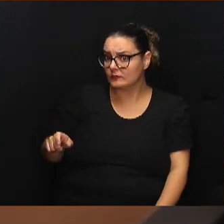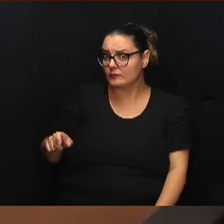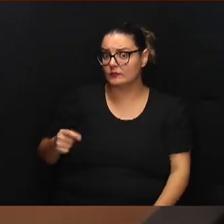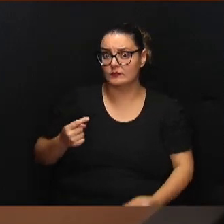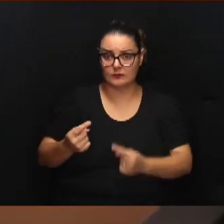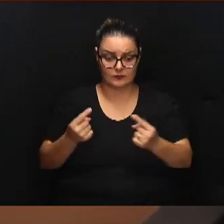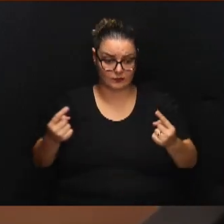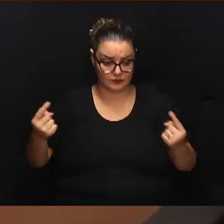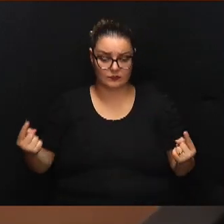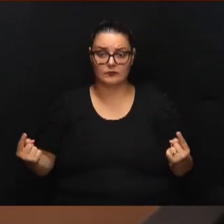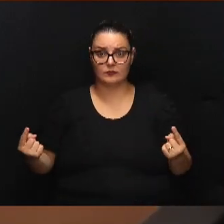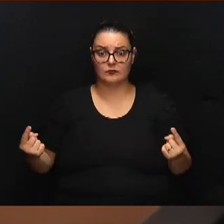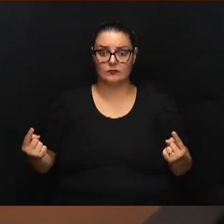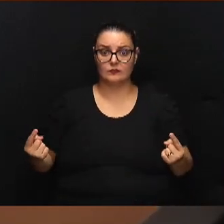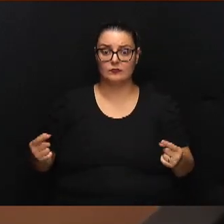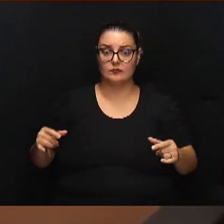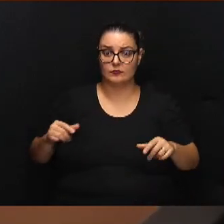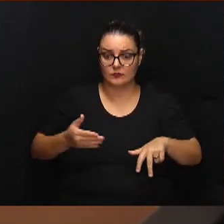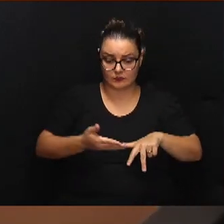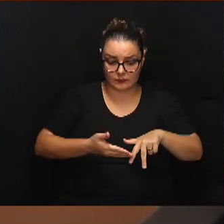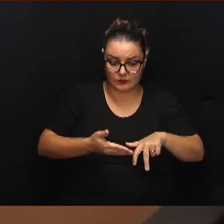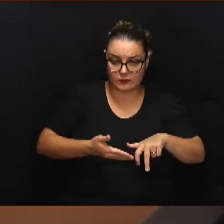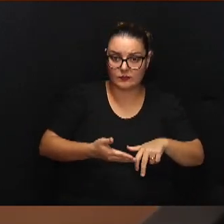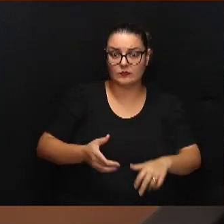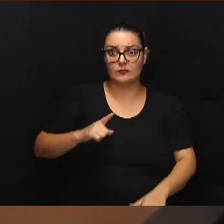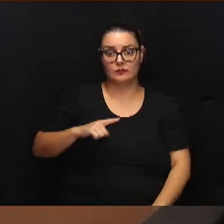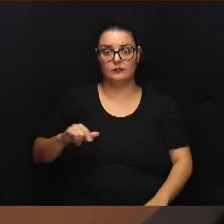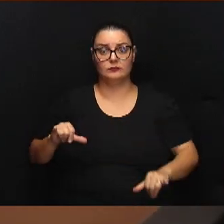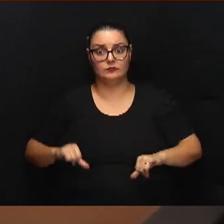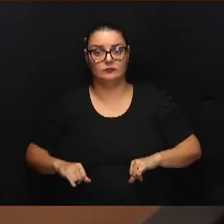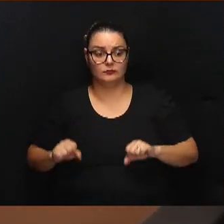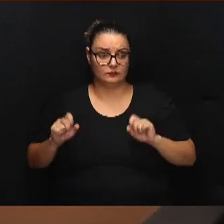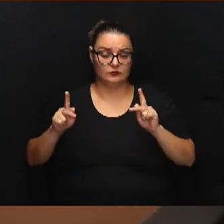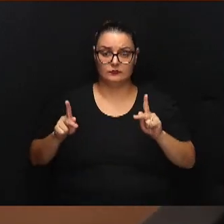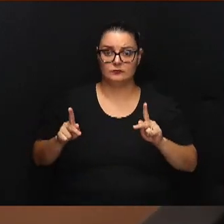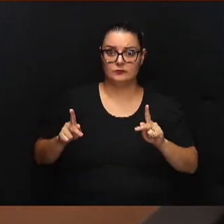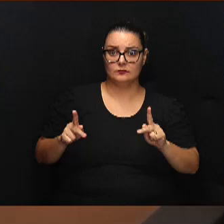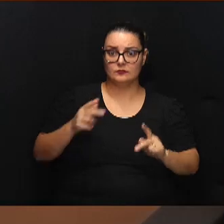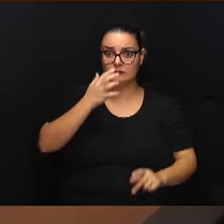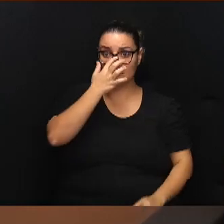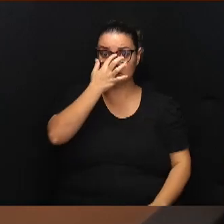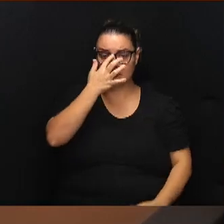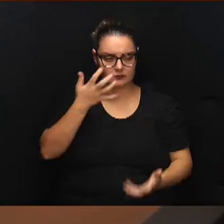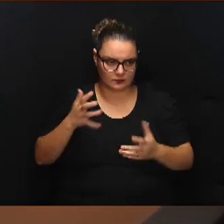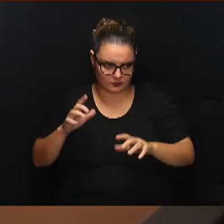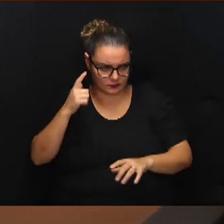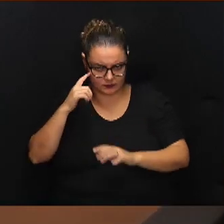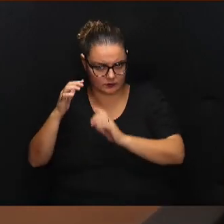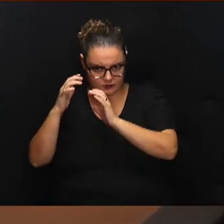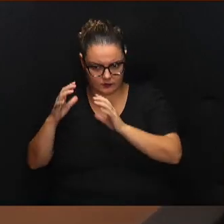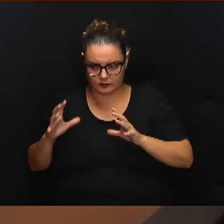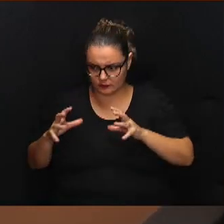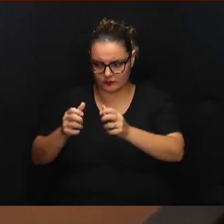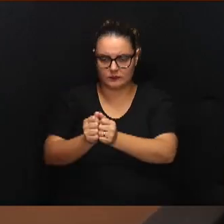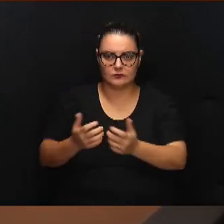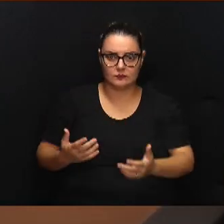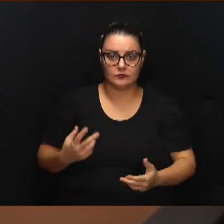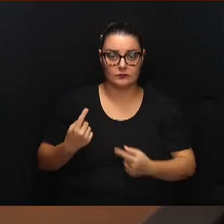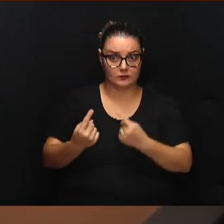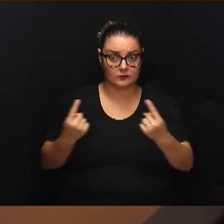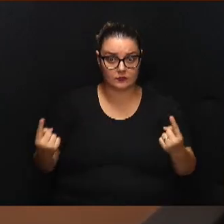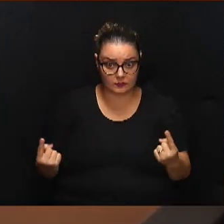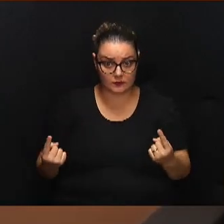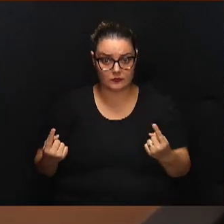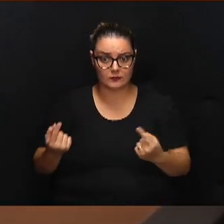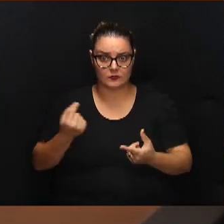cada pessoa que sofreu amputação, ela tem o sofrimento dela, mas tá bom, não quer pensar no individual, vamos pensar no coletivo, né? Será que eu precisaria